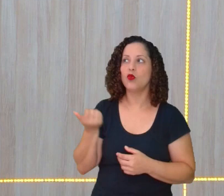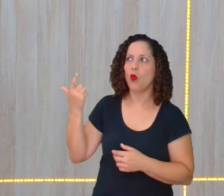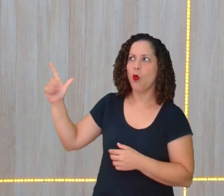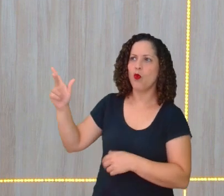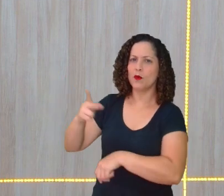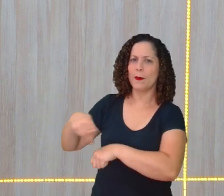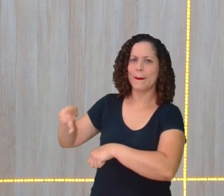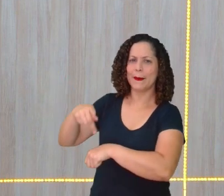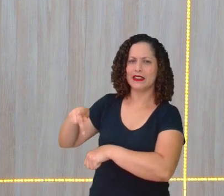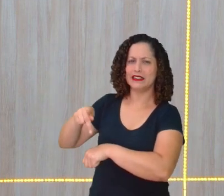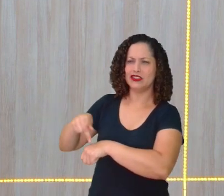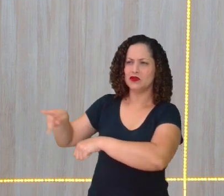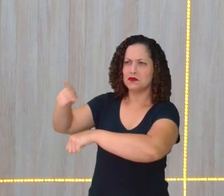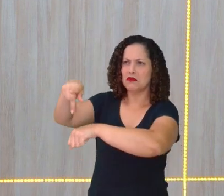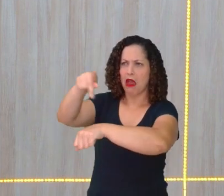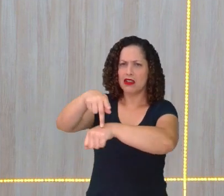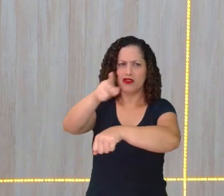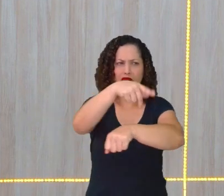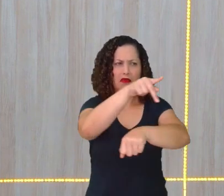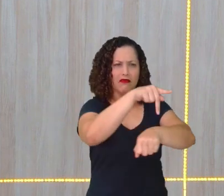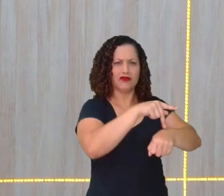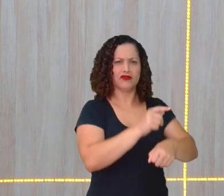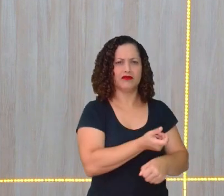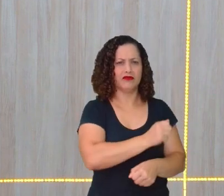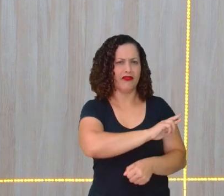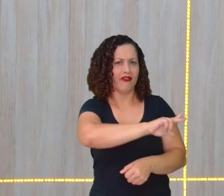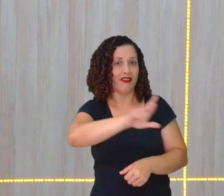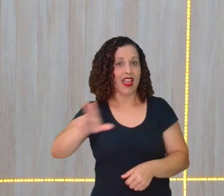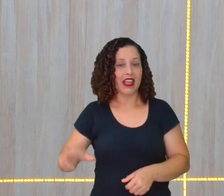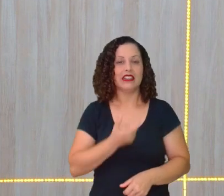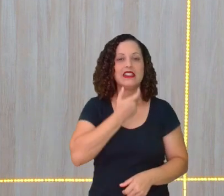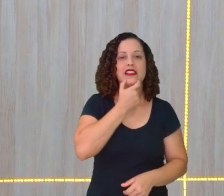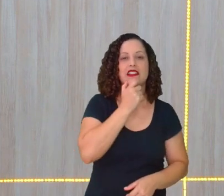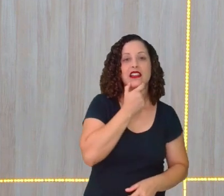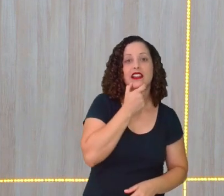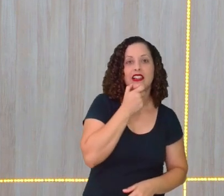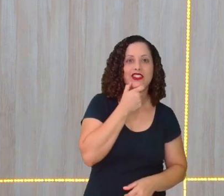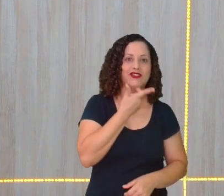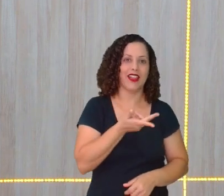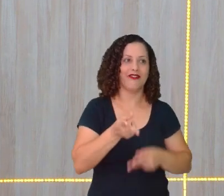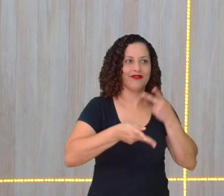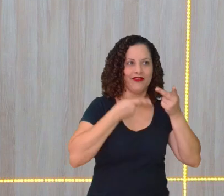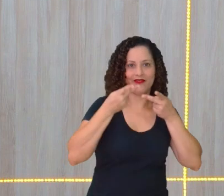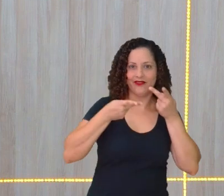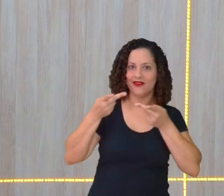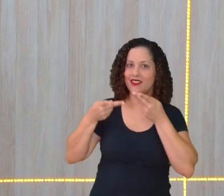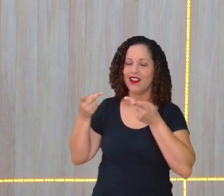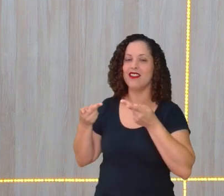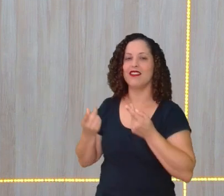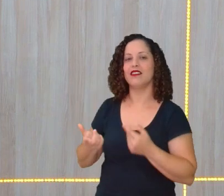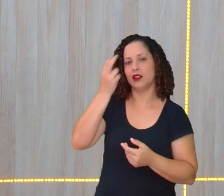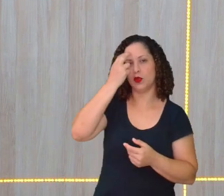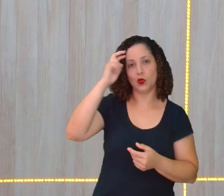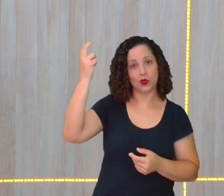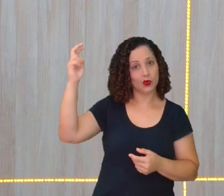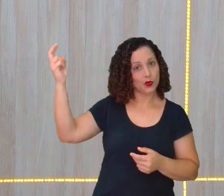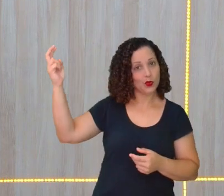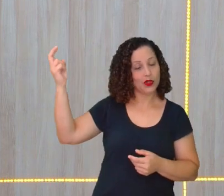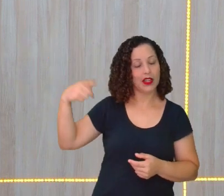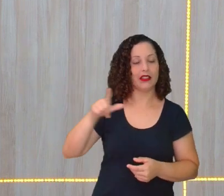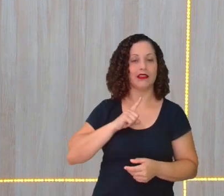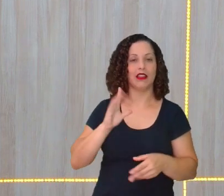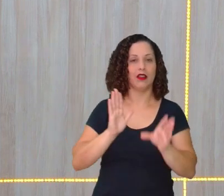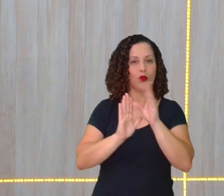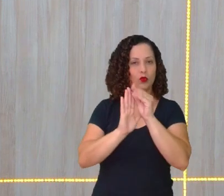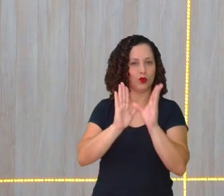né? Nos países, né, onde a língua inglesa é a língua materna, então culturalmente existe conteúdos